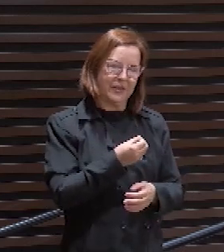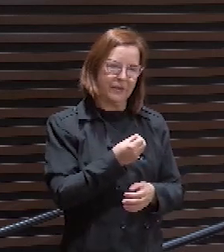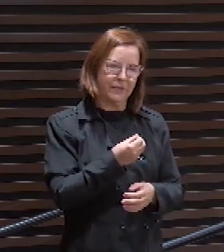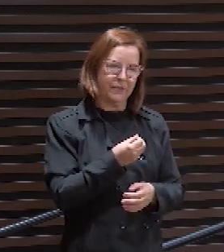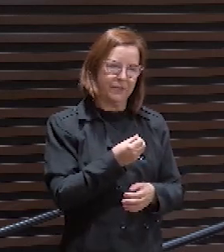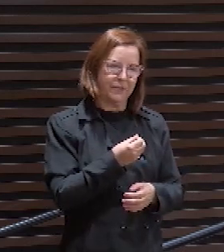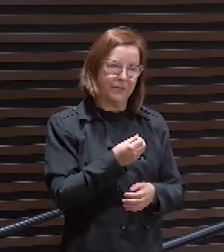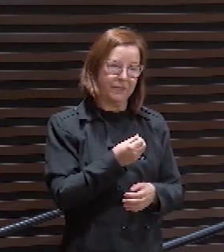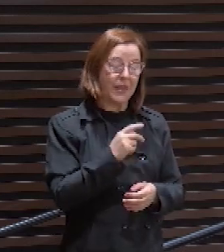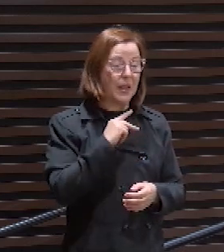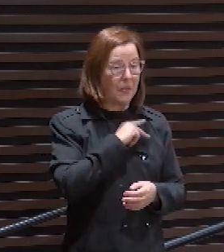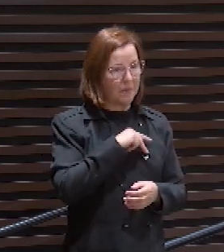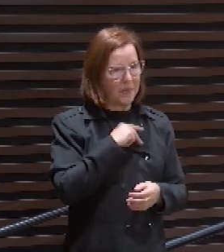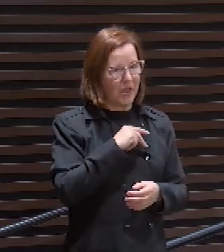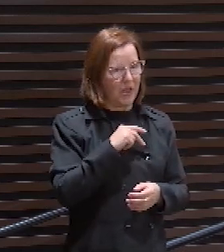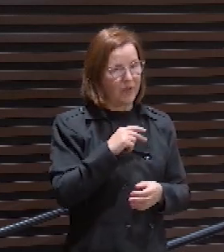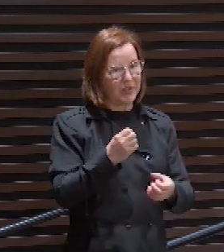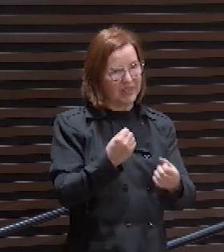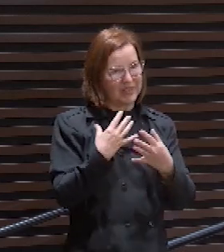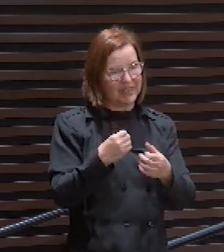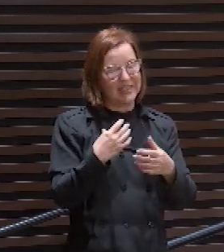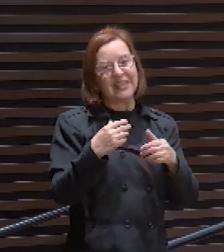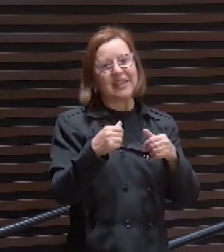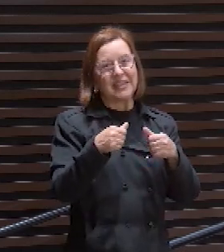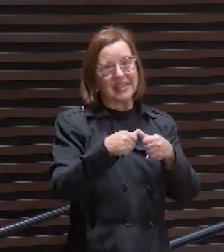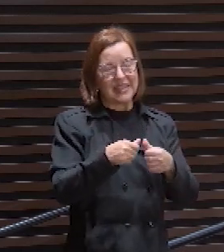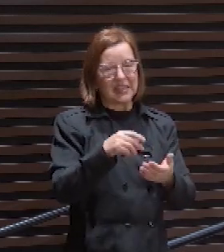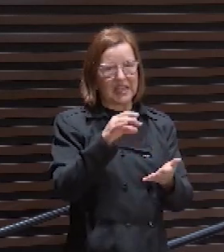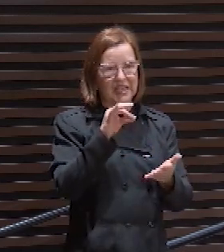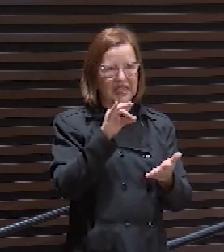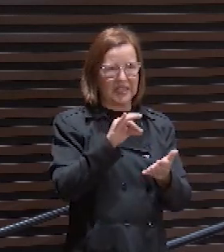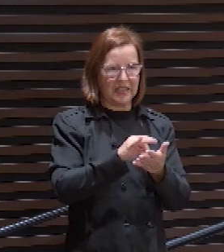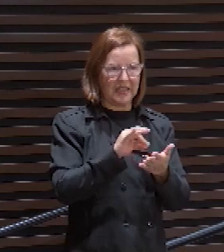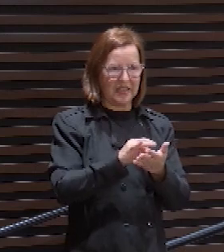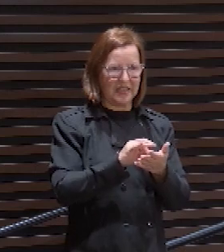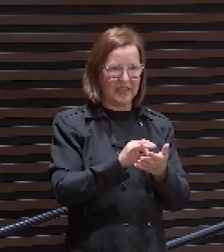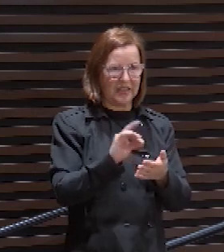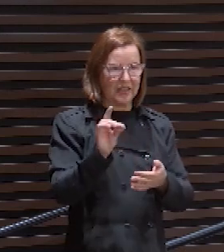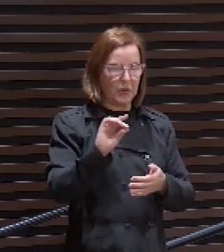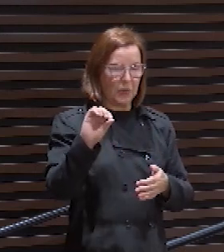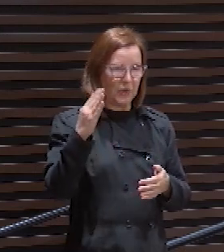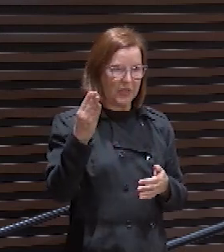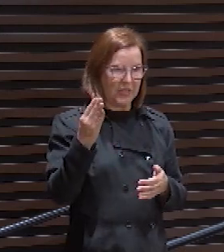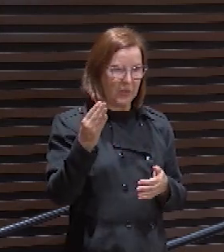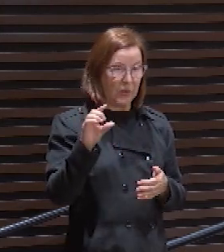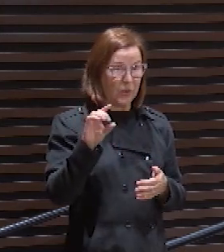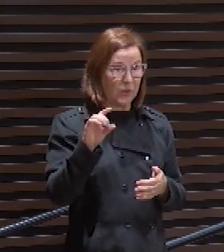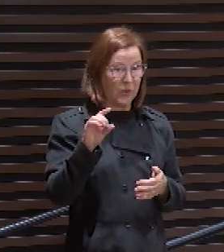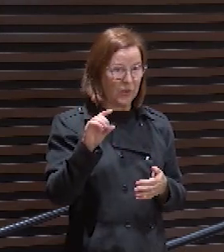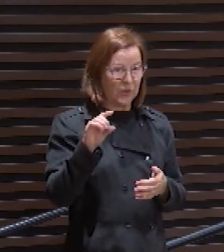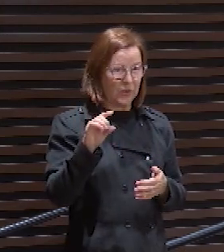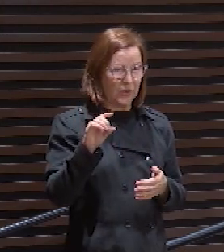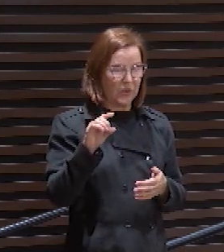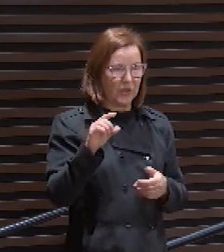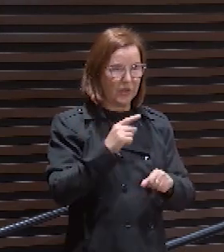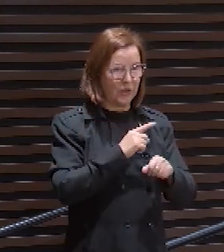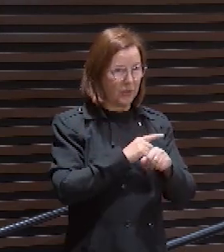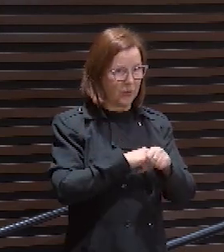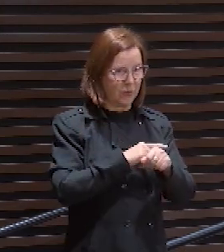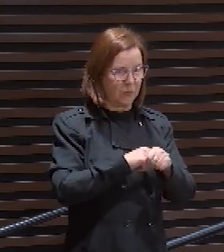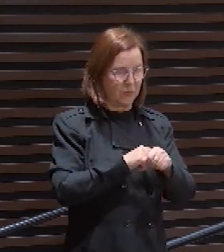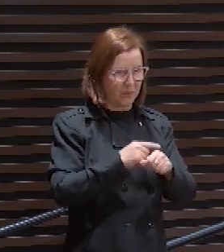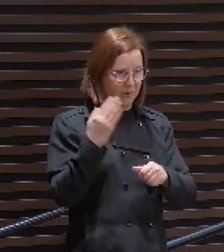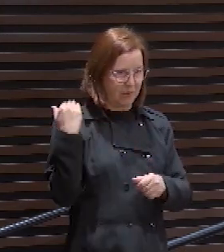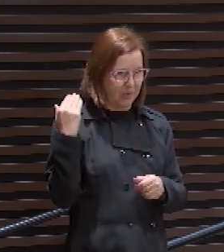Porém, Paulo, ele nos ensina que essa realidade, ela é uma realidade que não aconteceu apenas naquele momento, mas é uma realidade que precisa